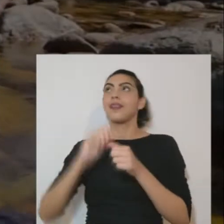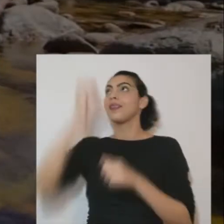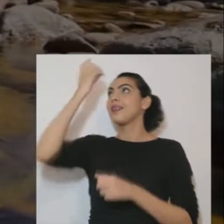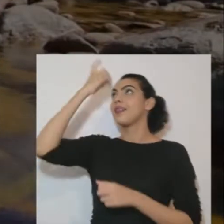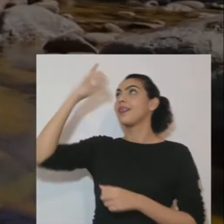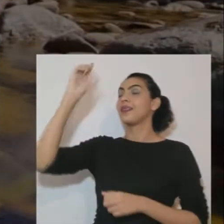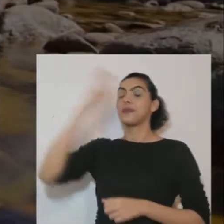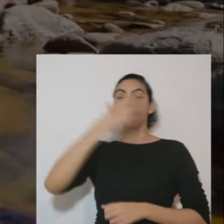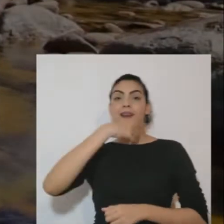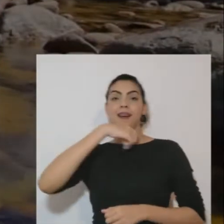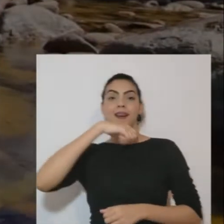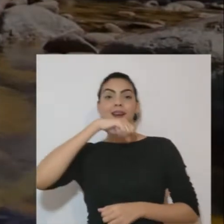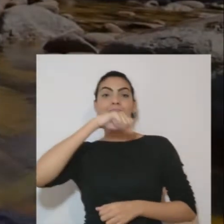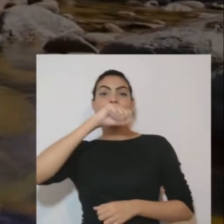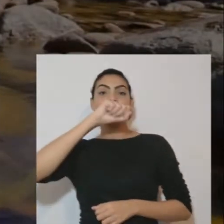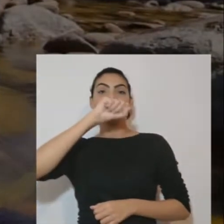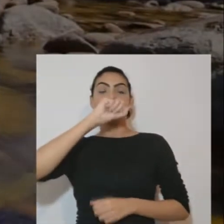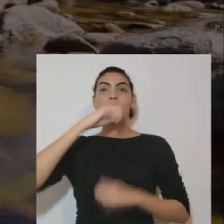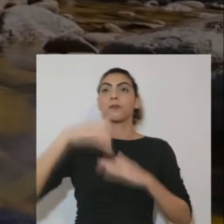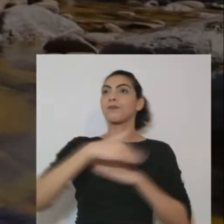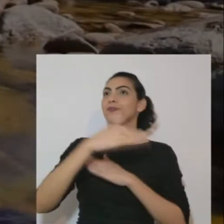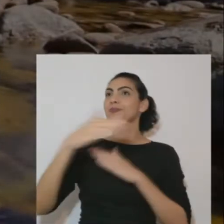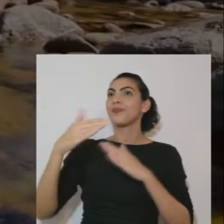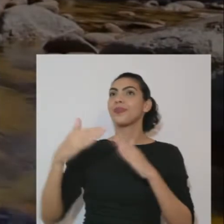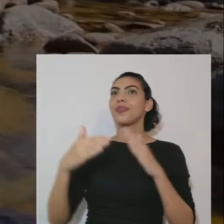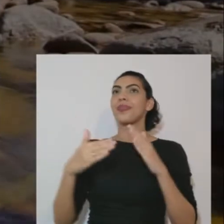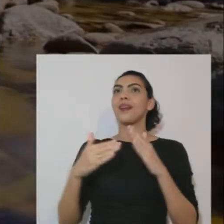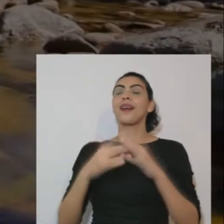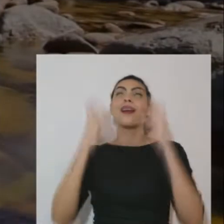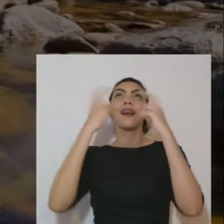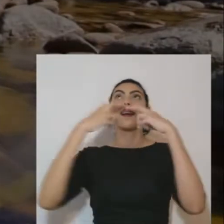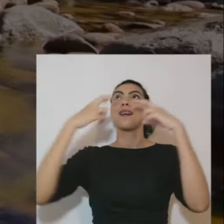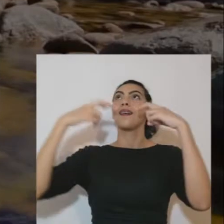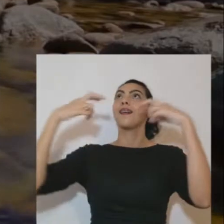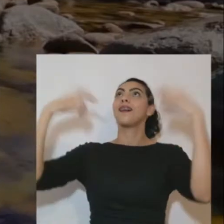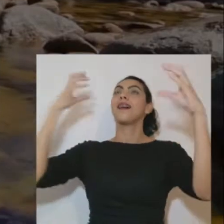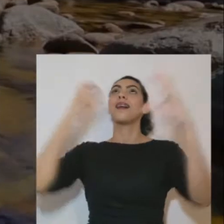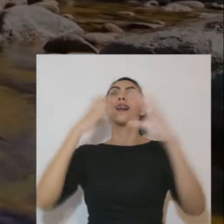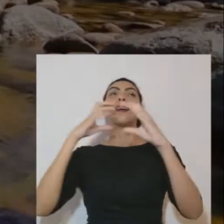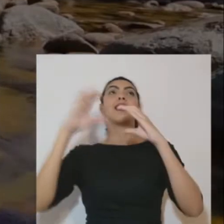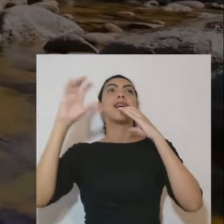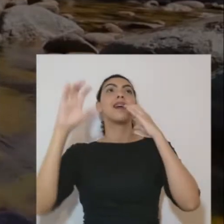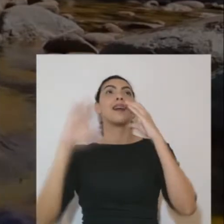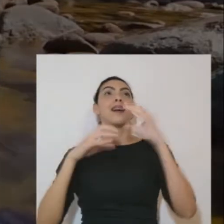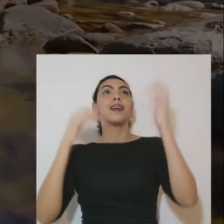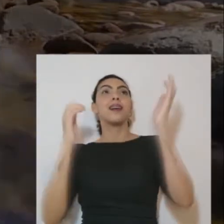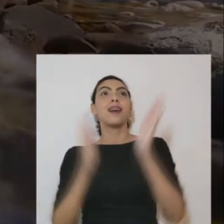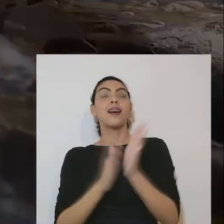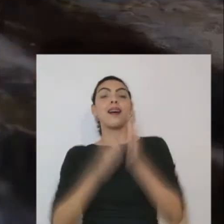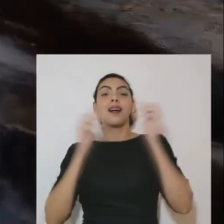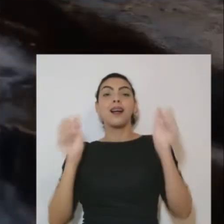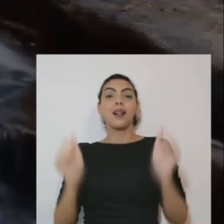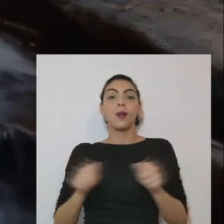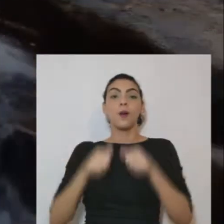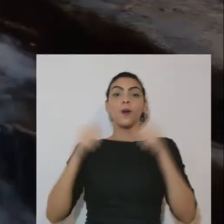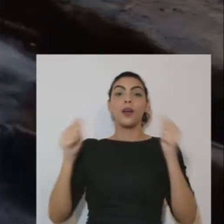Somos criaturas de Deus Pai, todos erguei a voz